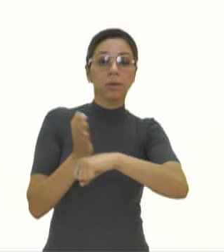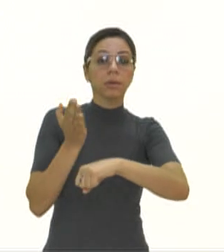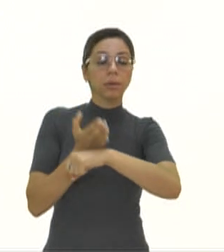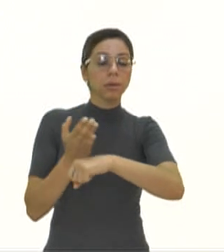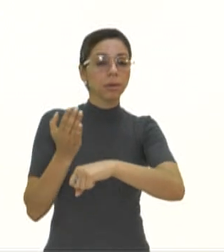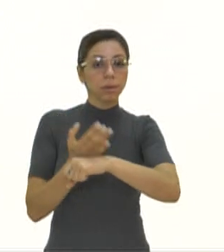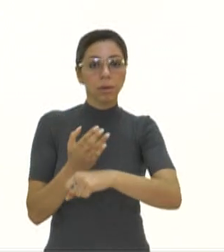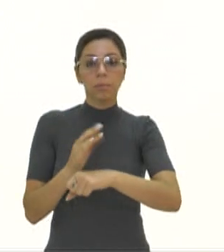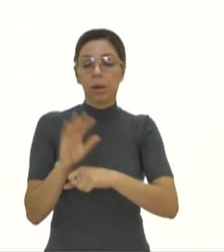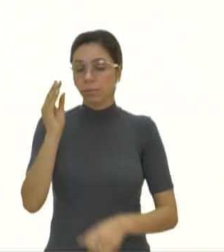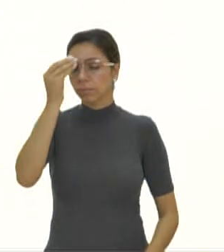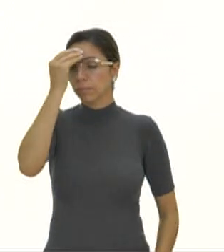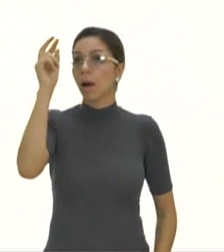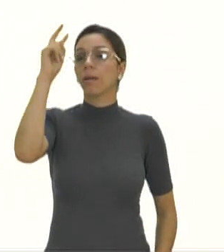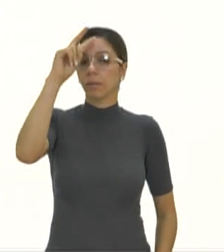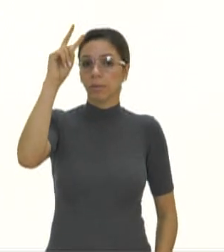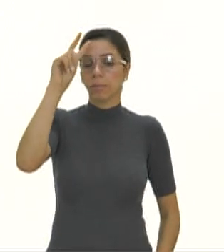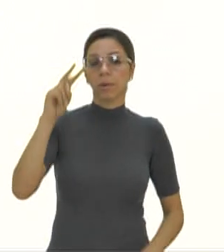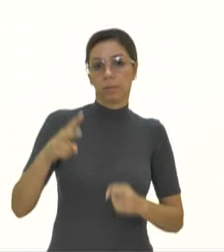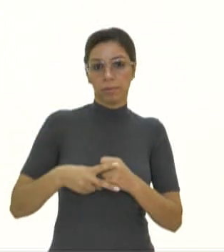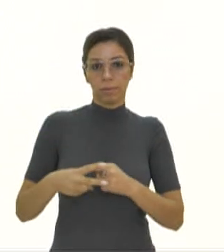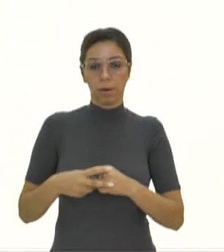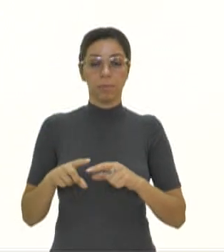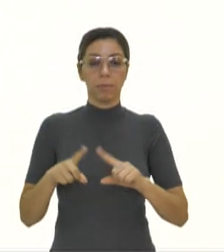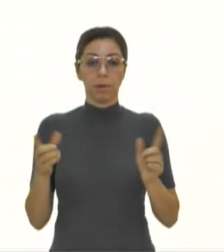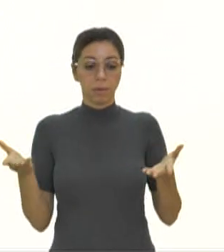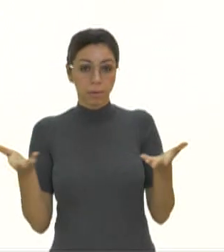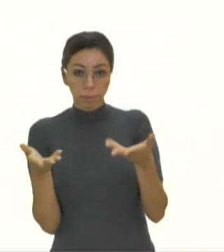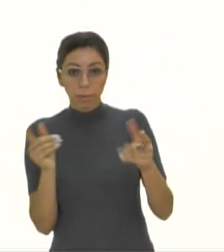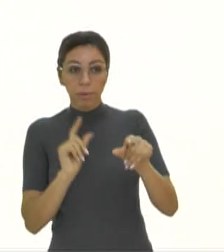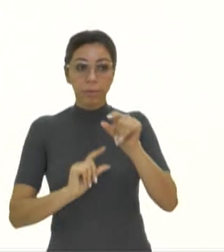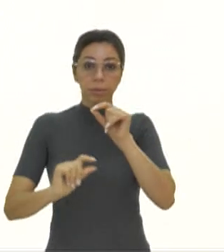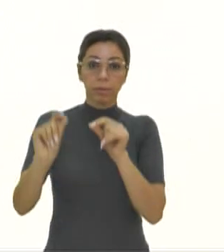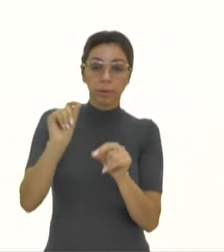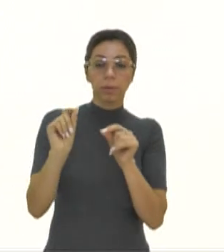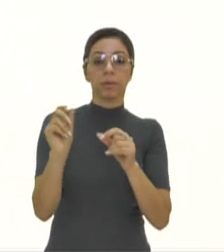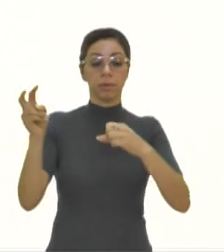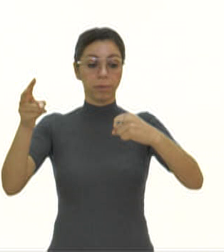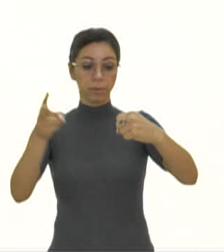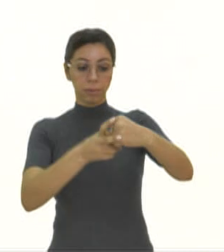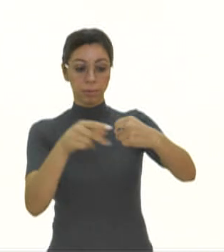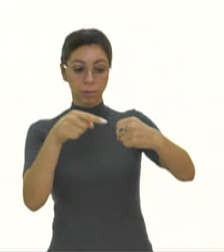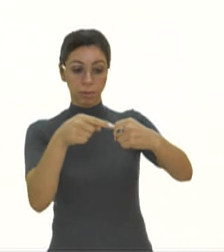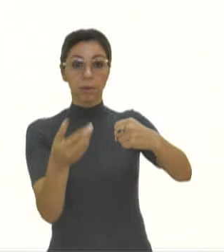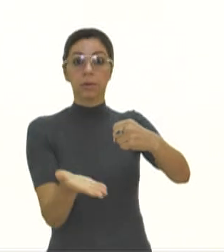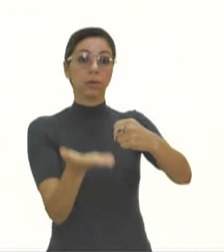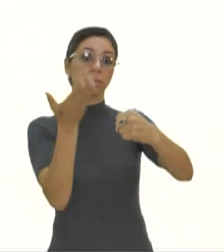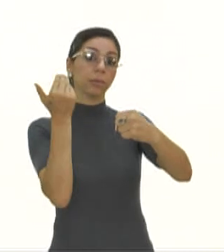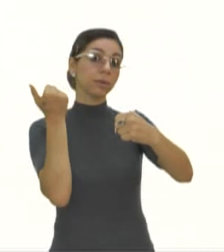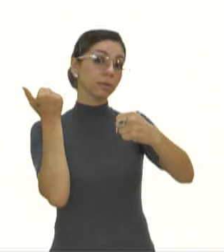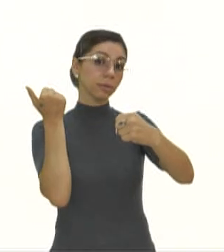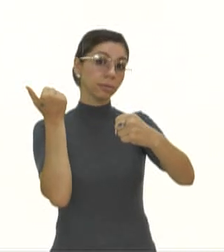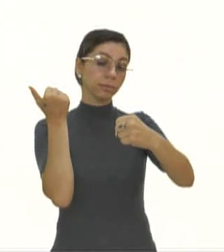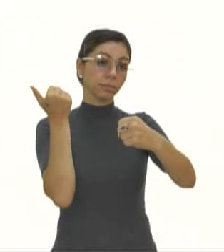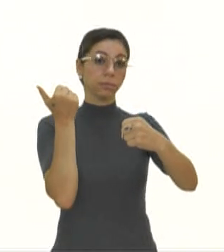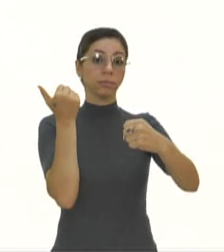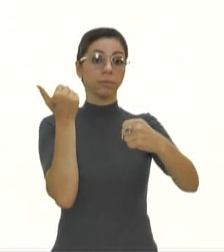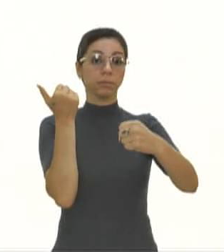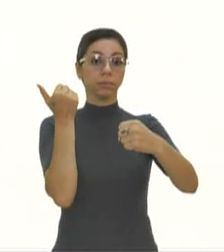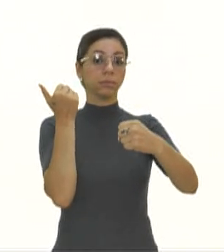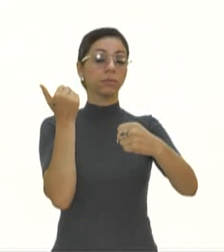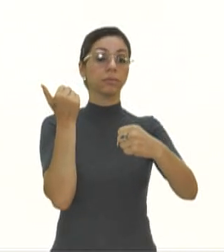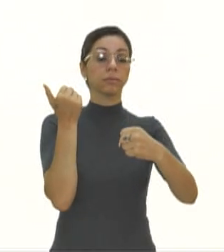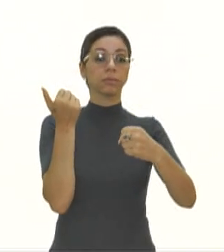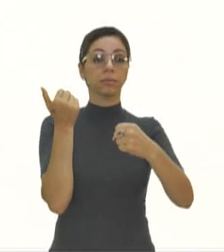lembrar de todos esses verbos. Eu quero que agora vocês coloquem esses verbos no passado, né?